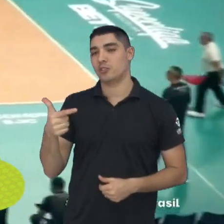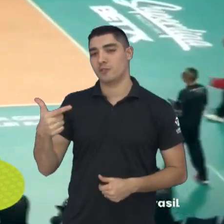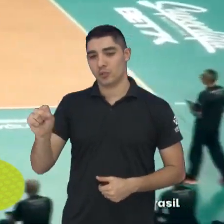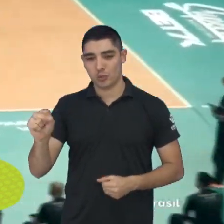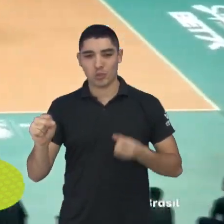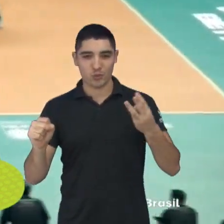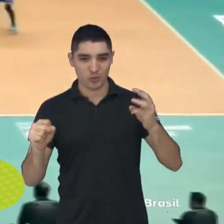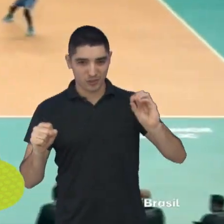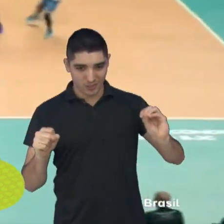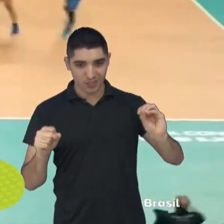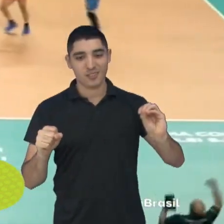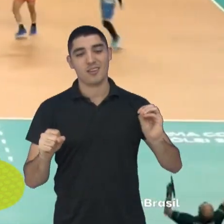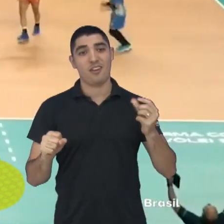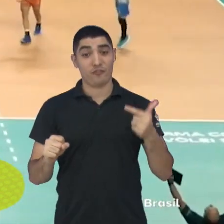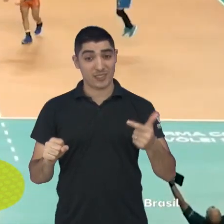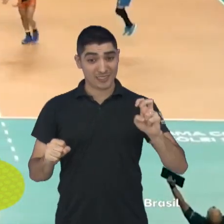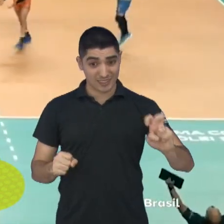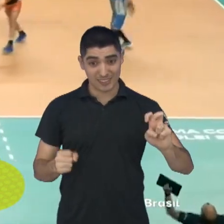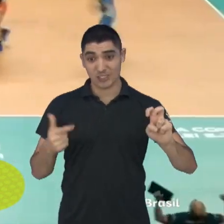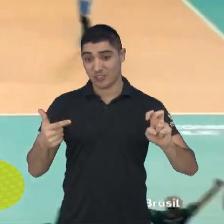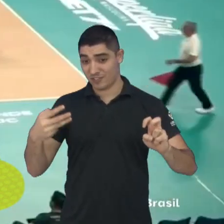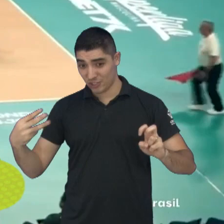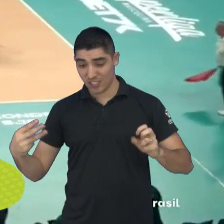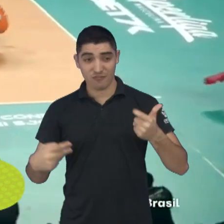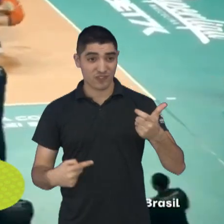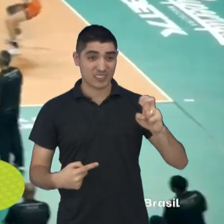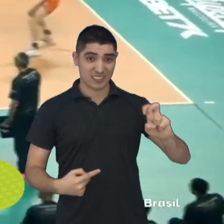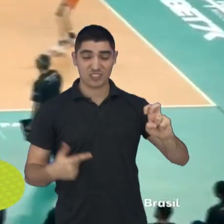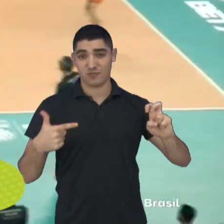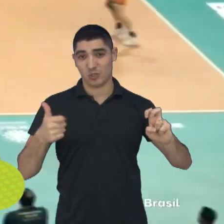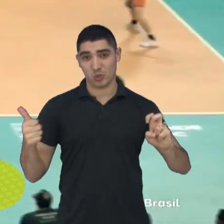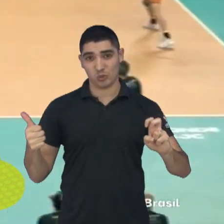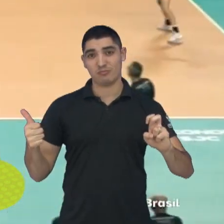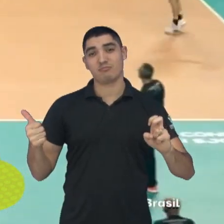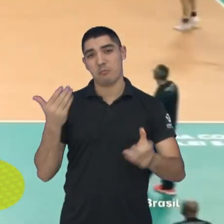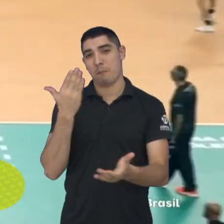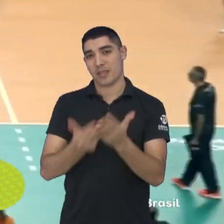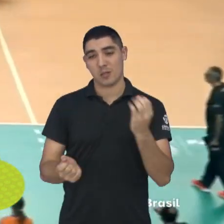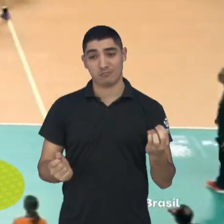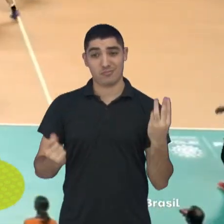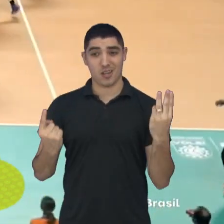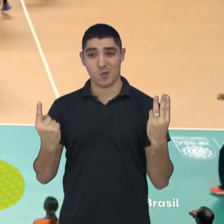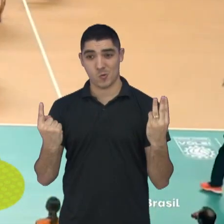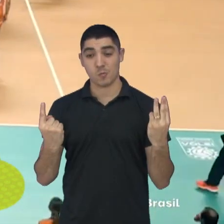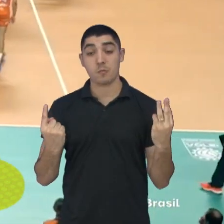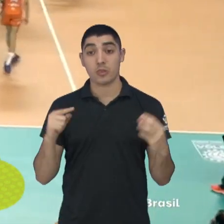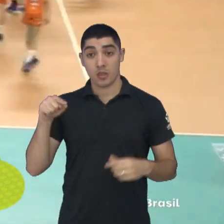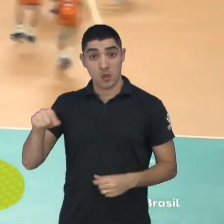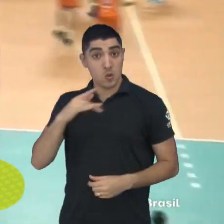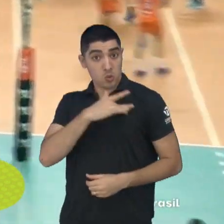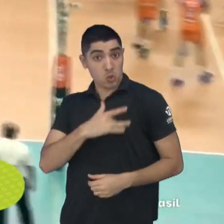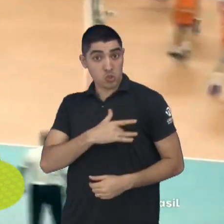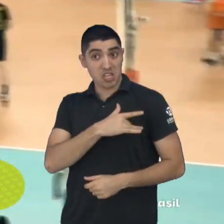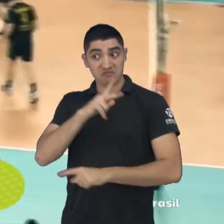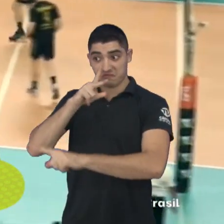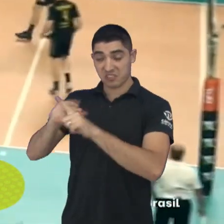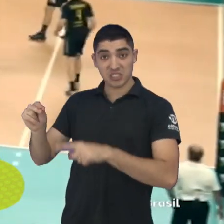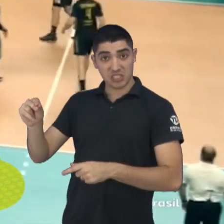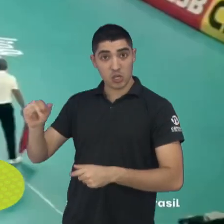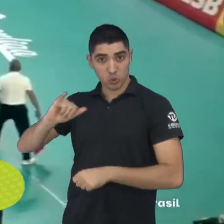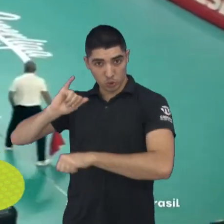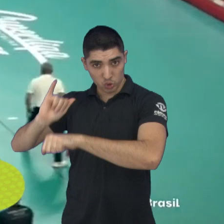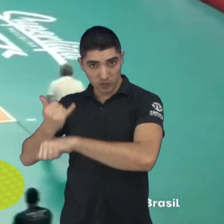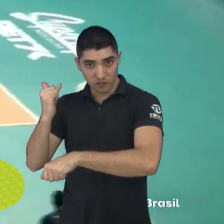Com o resultado, o São José fica na segunda posição com 33 pontos. O Cruzeiro, que venceu o Joinville por 3-0, é o